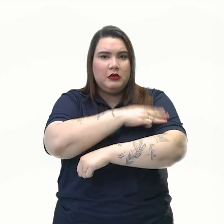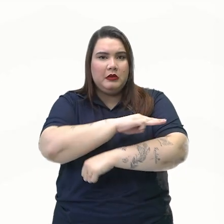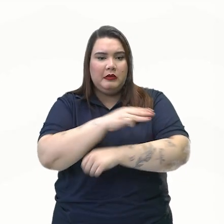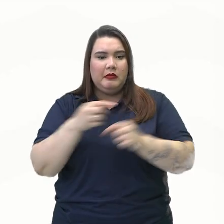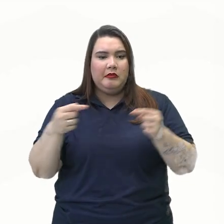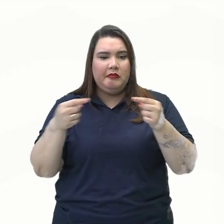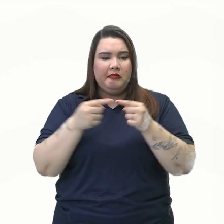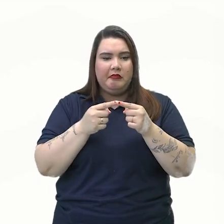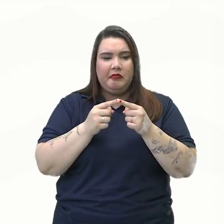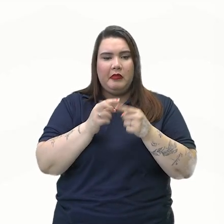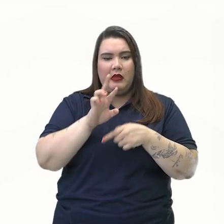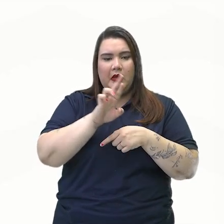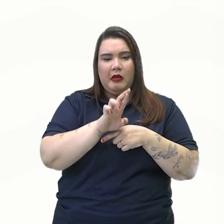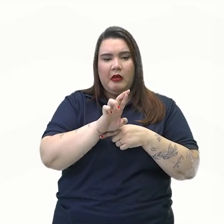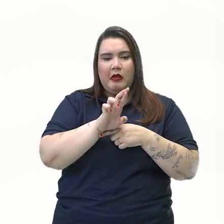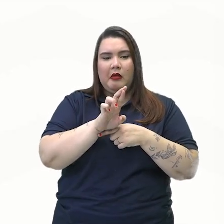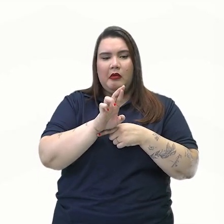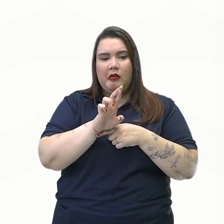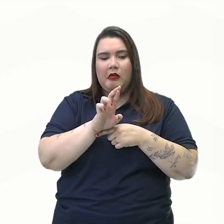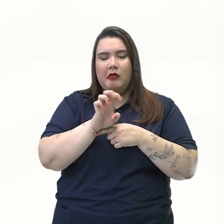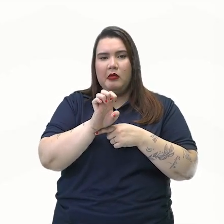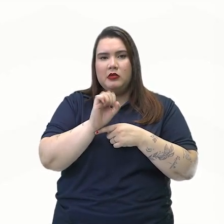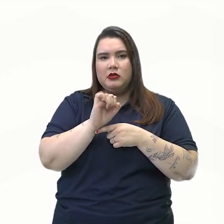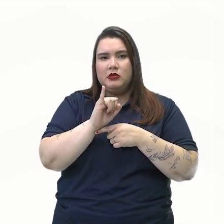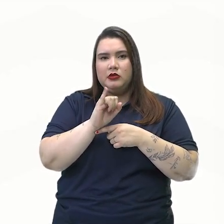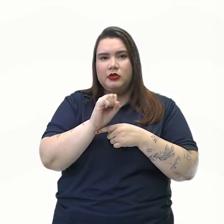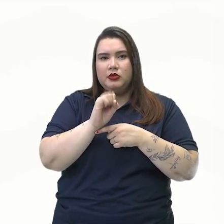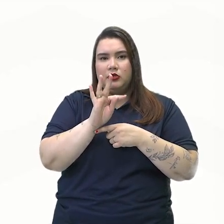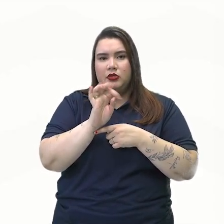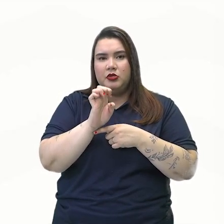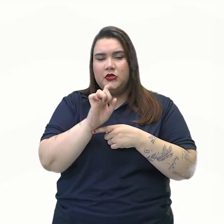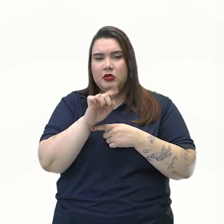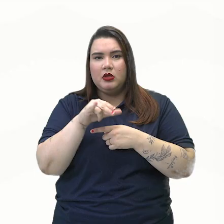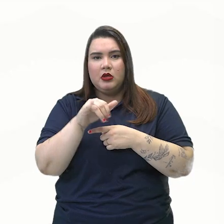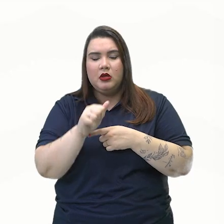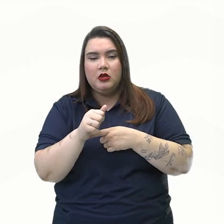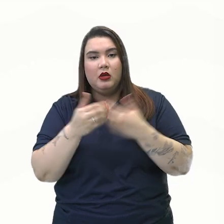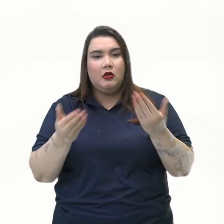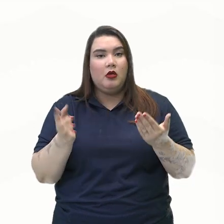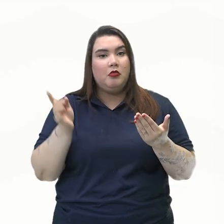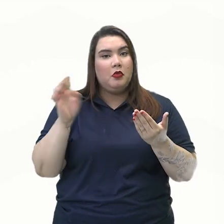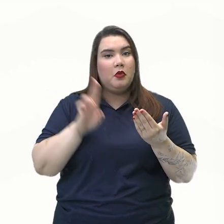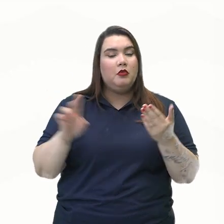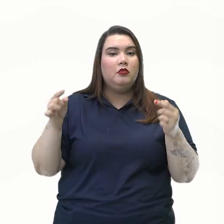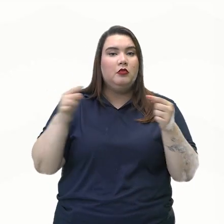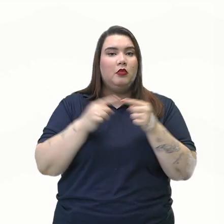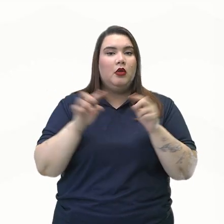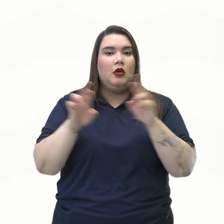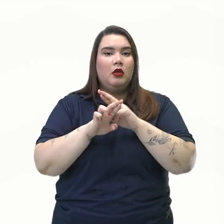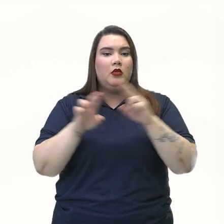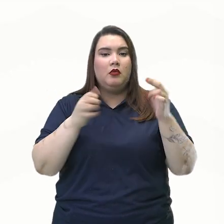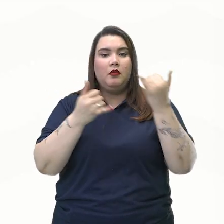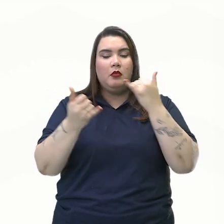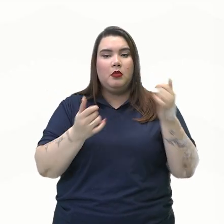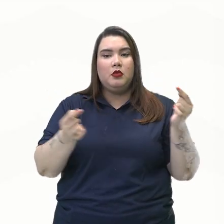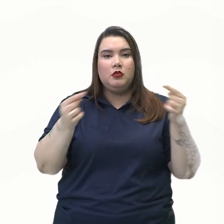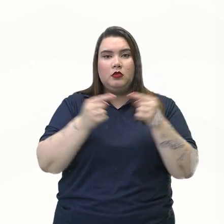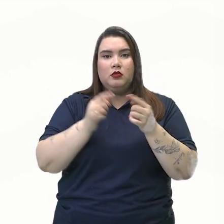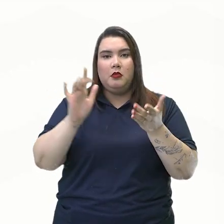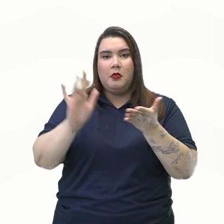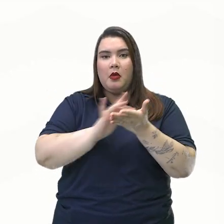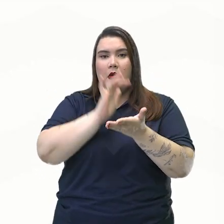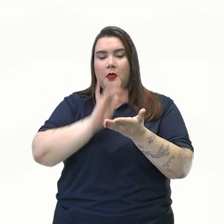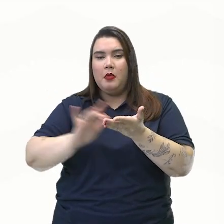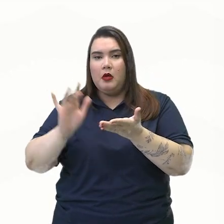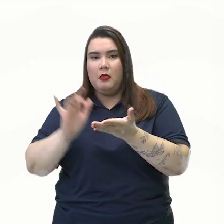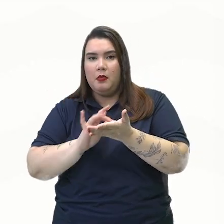resistência, resistividade, né? Olha aí, uma das aplicações é a tela de touchscreen, né? Esses comandos,